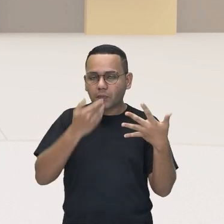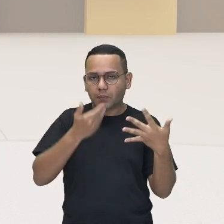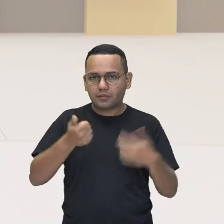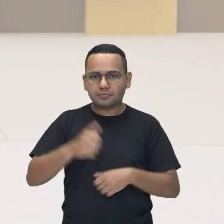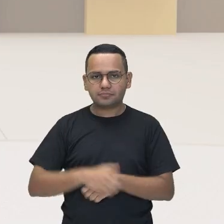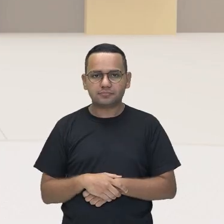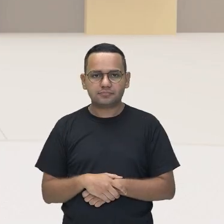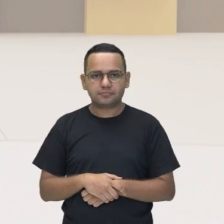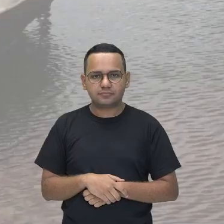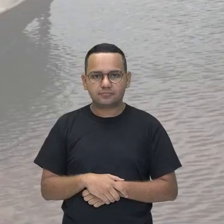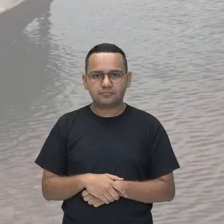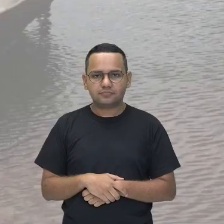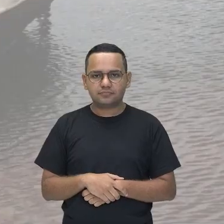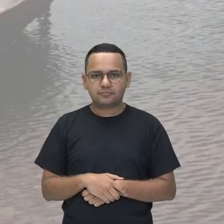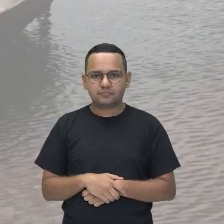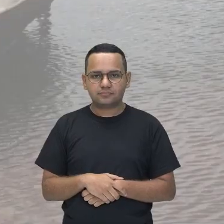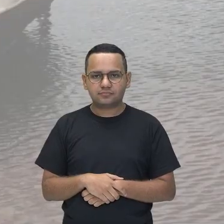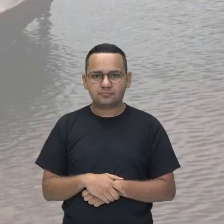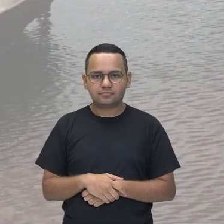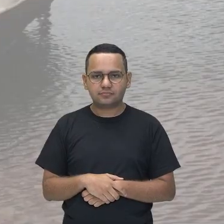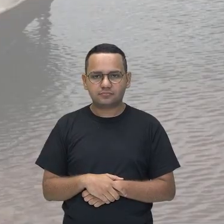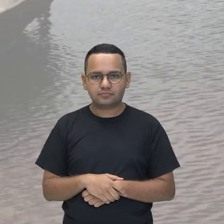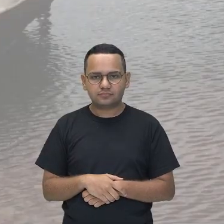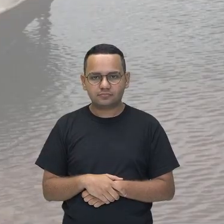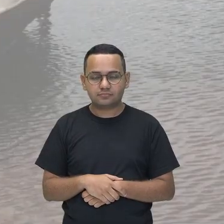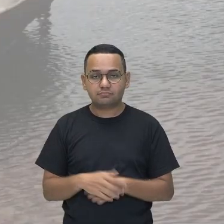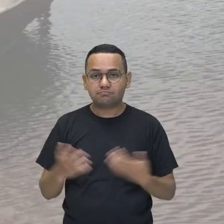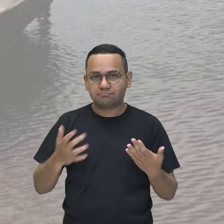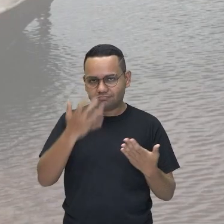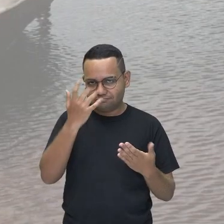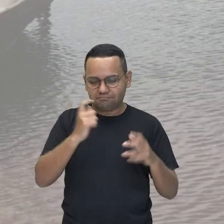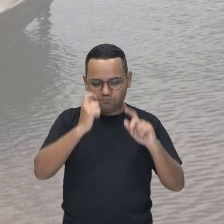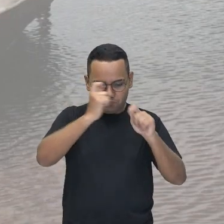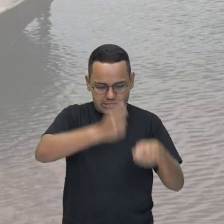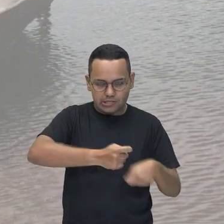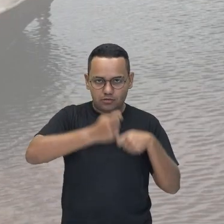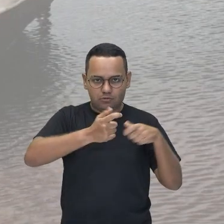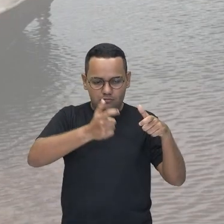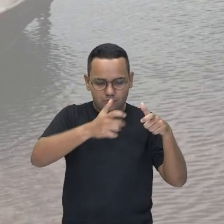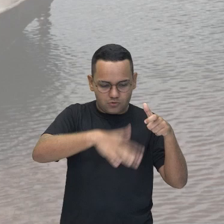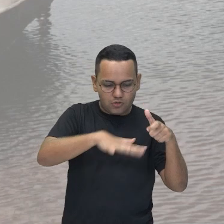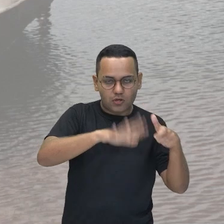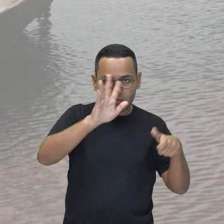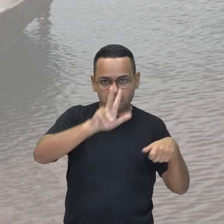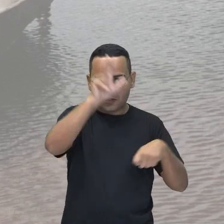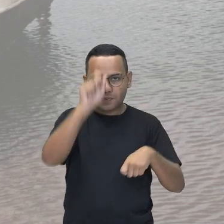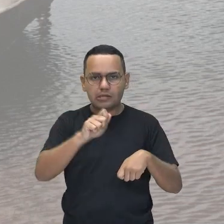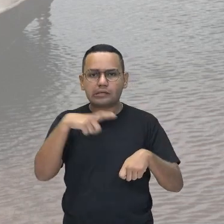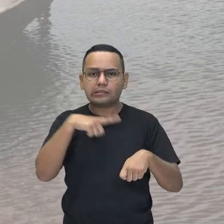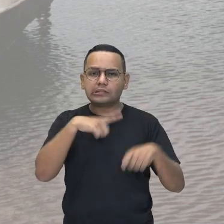cidadão. Vamos lá. Um pescador de uma comunidade do Amazonas enfrenta